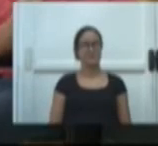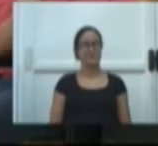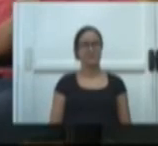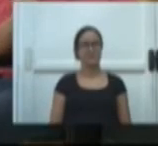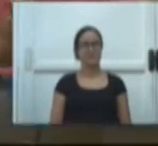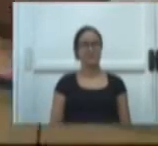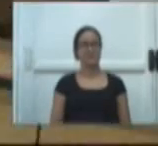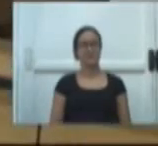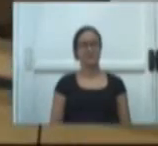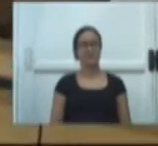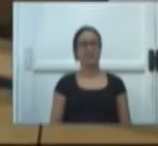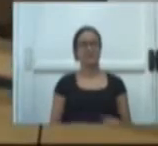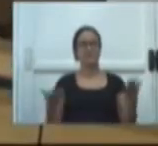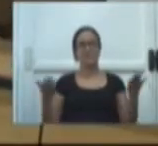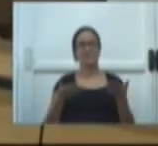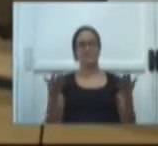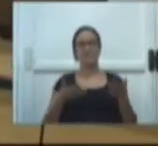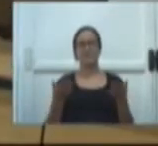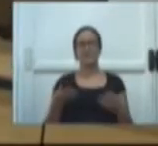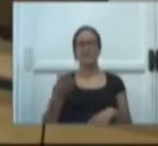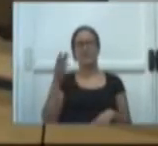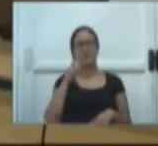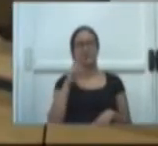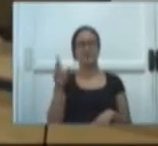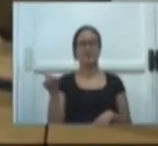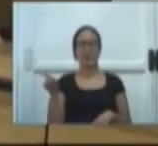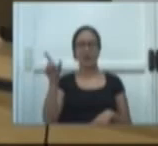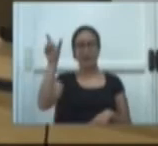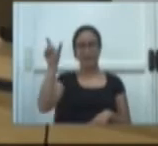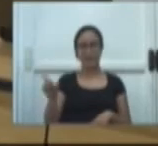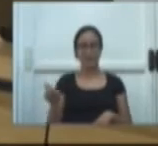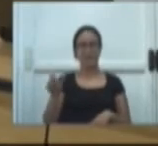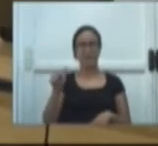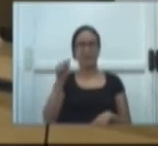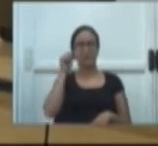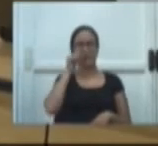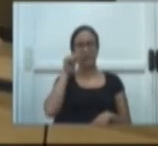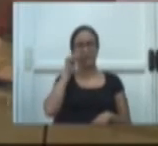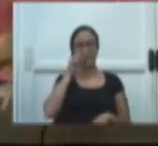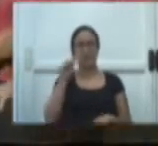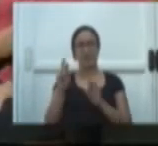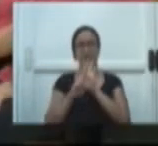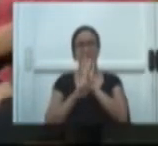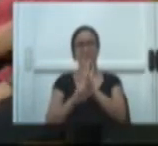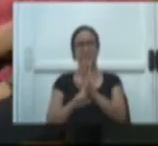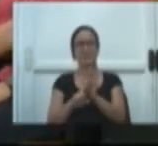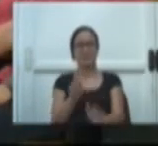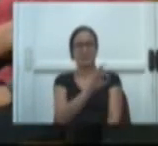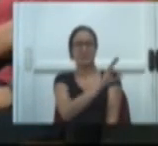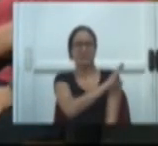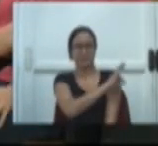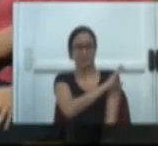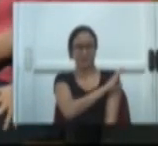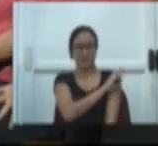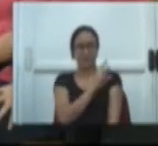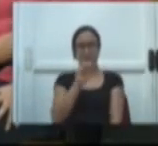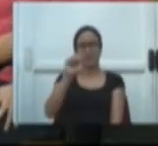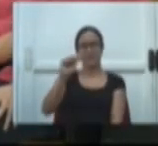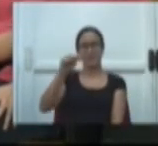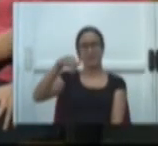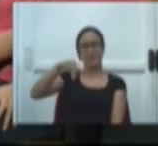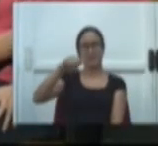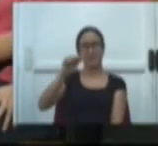Ouviremos agora o pronunciamento da representante do Poder Executivo, Ana Maria Sampaio.